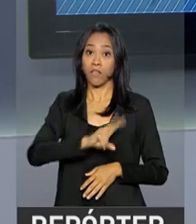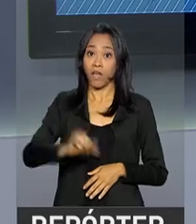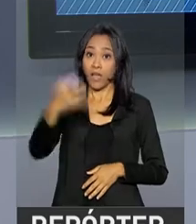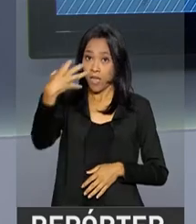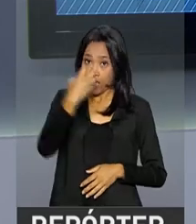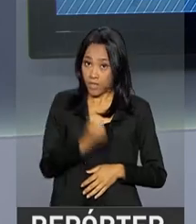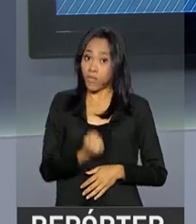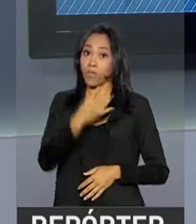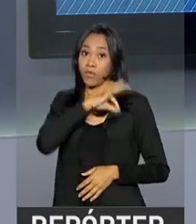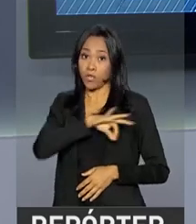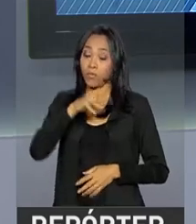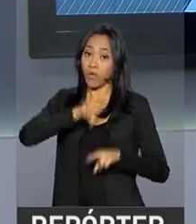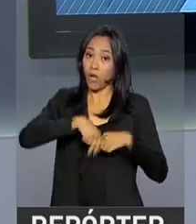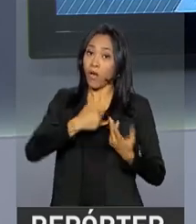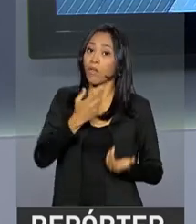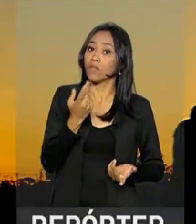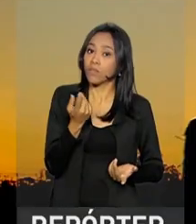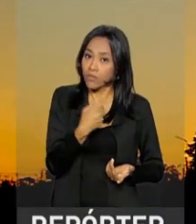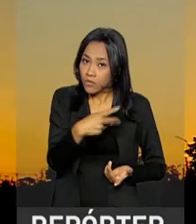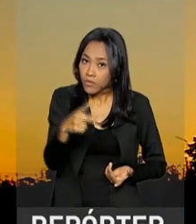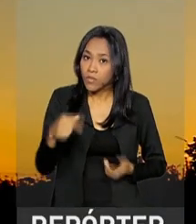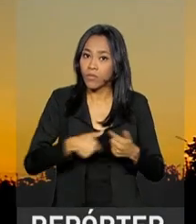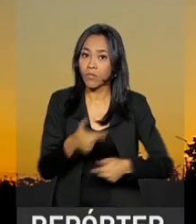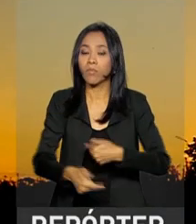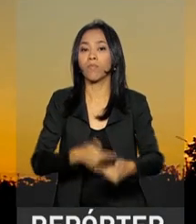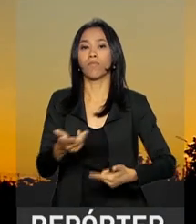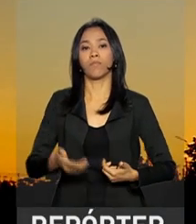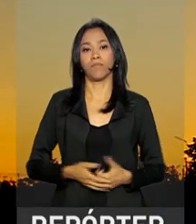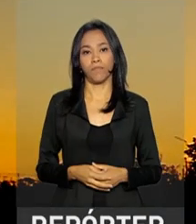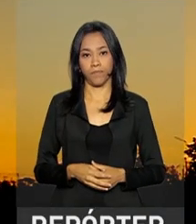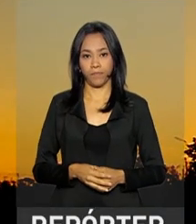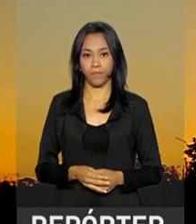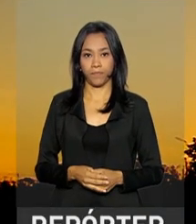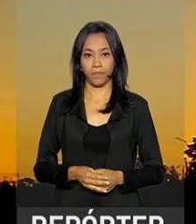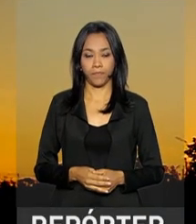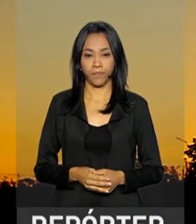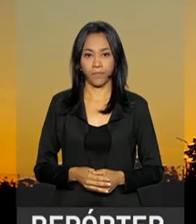pela reprodução de suas obras. Eu guardo em mim